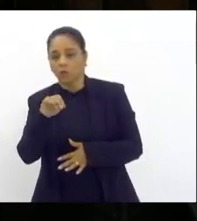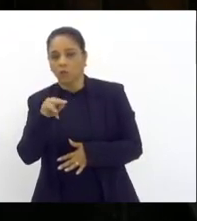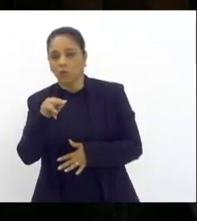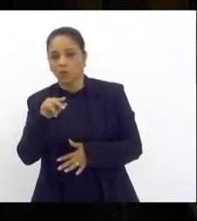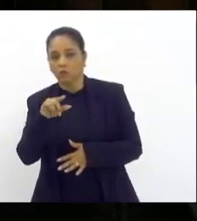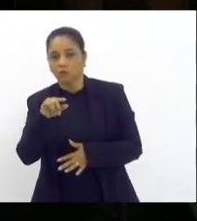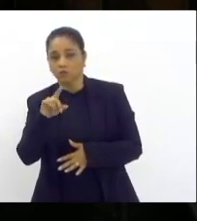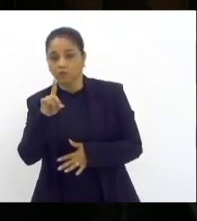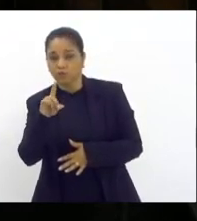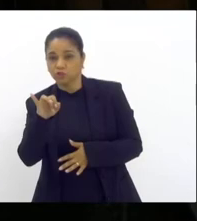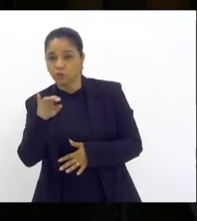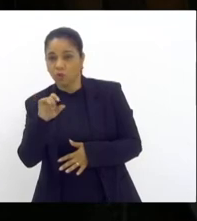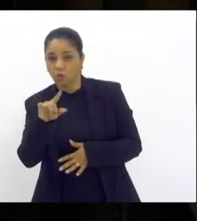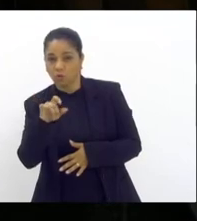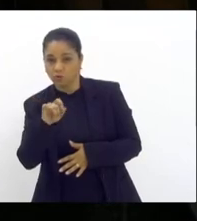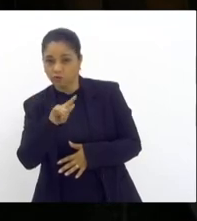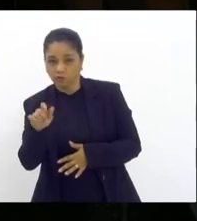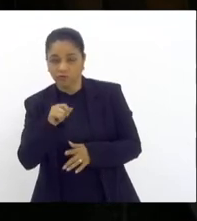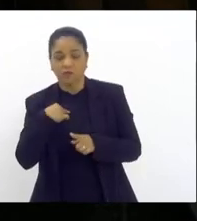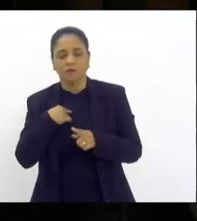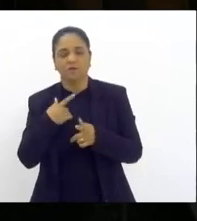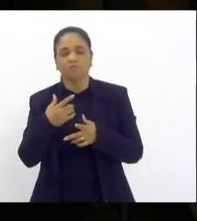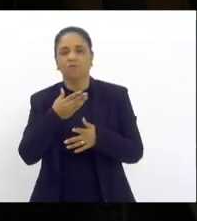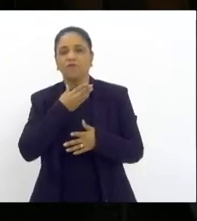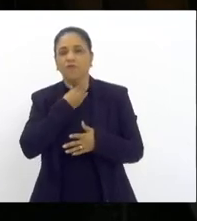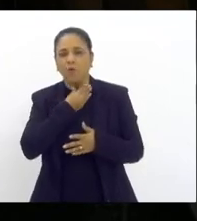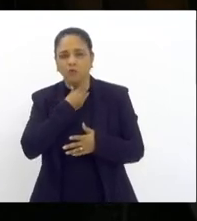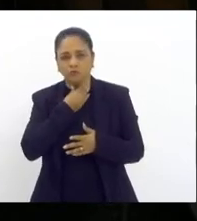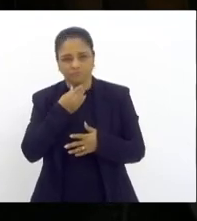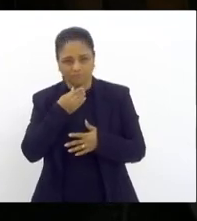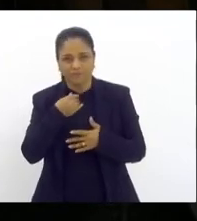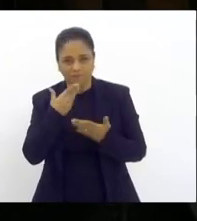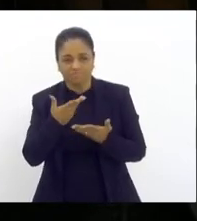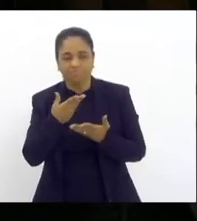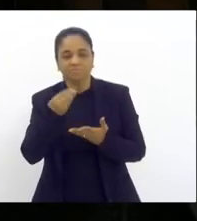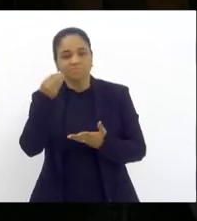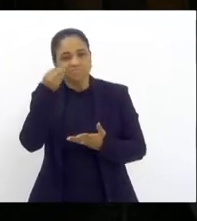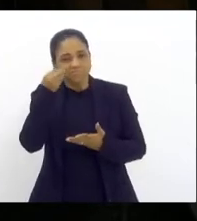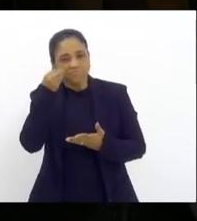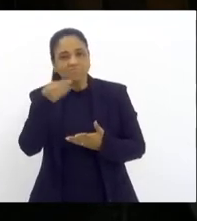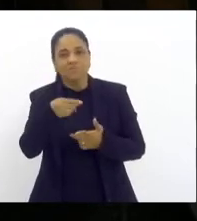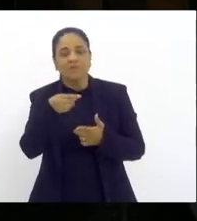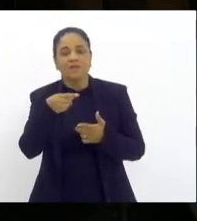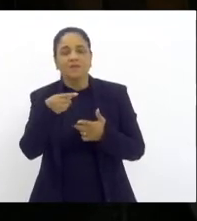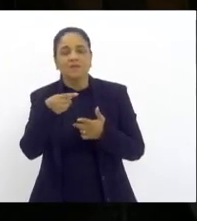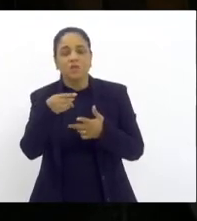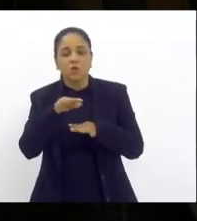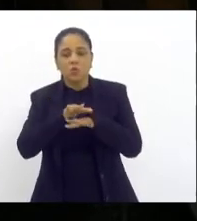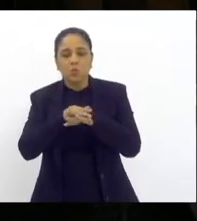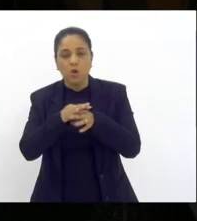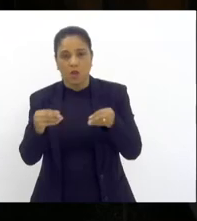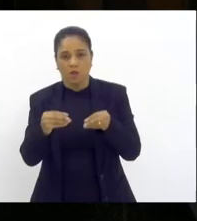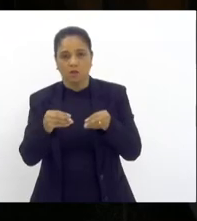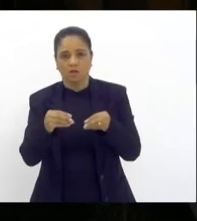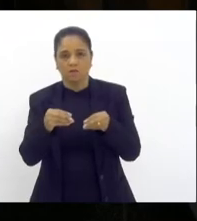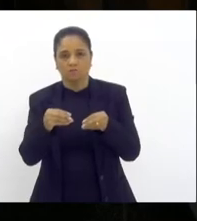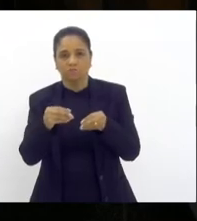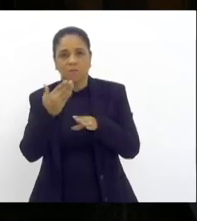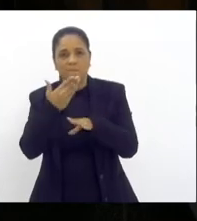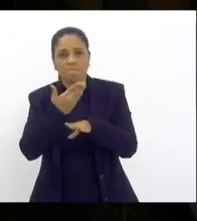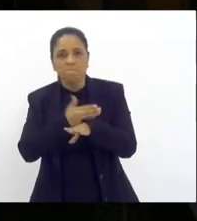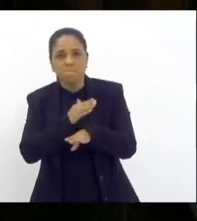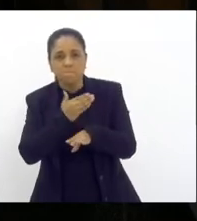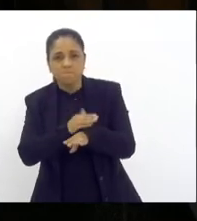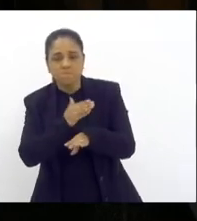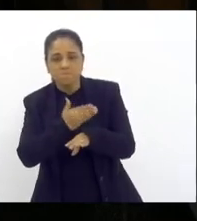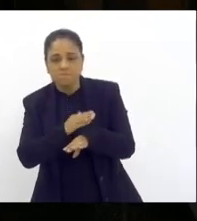a música ela era capaz de curar, como ela era um instrumento prático de exercer uma